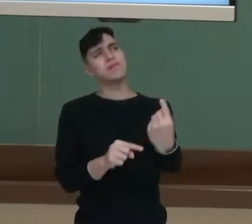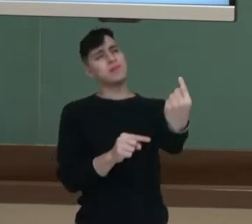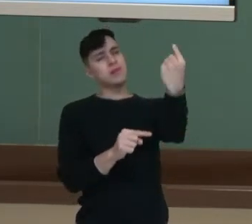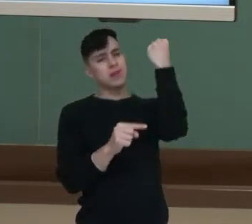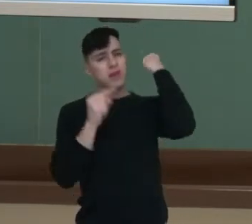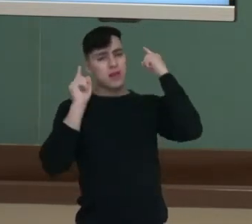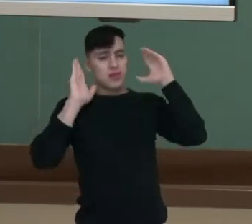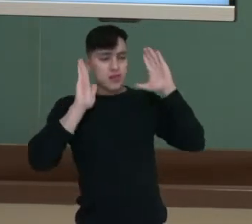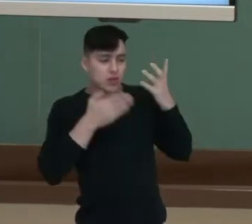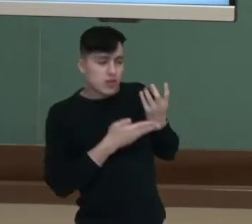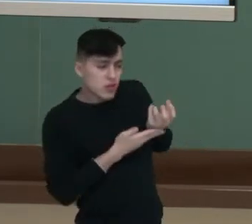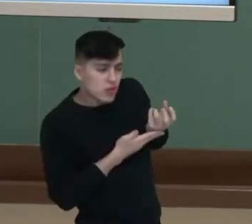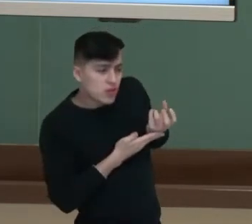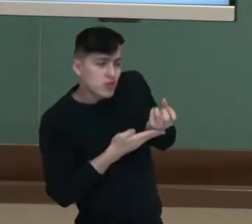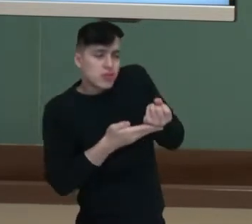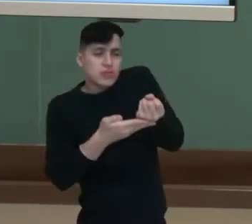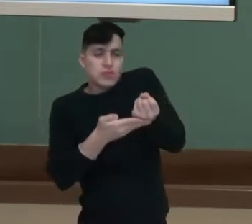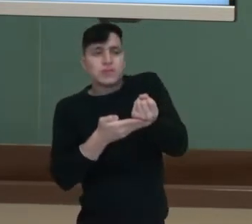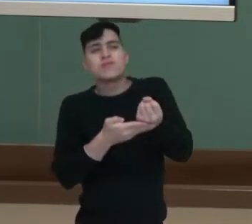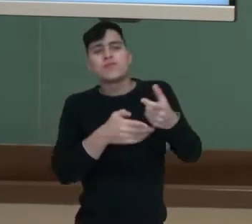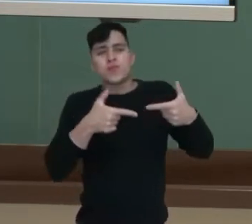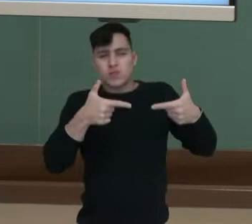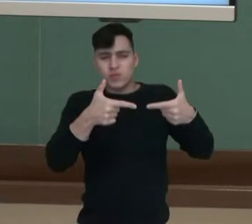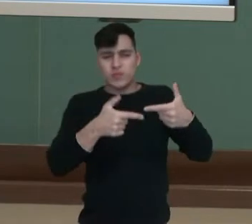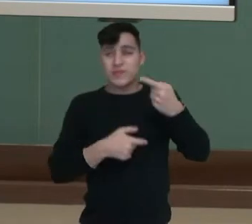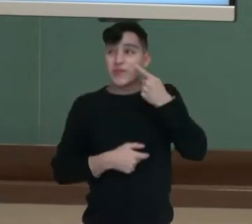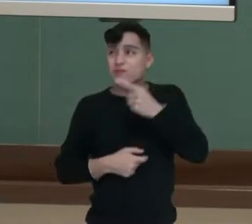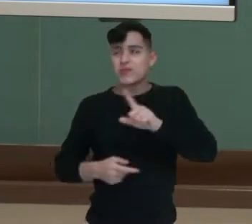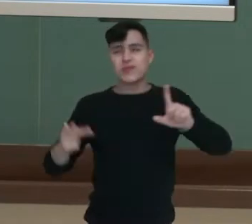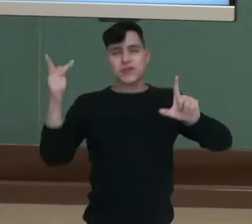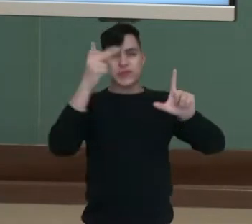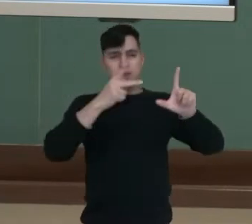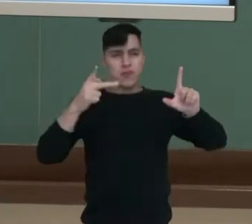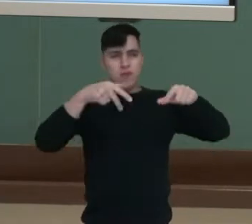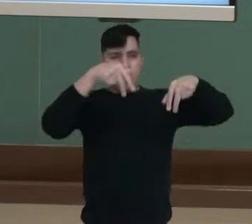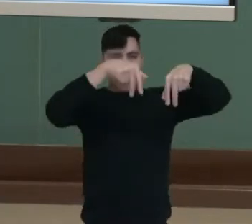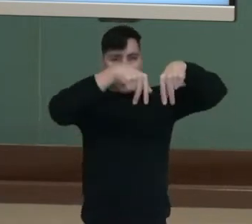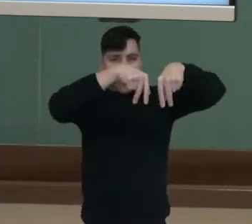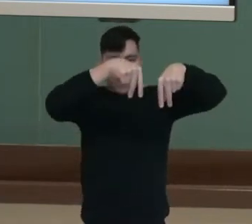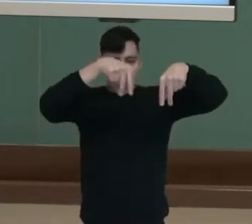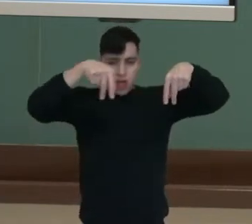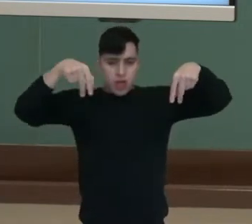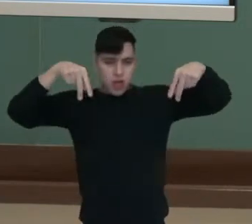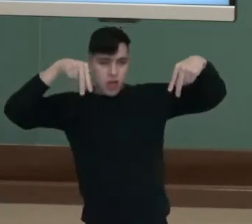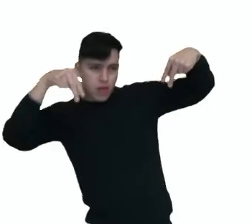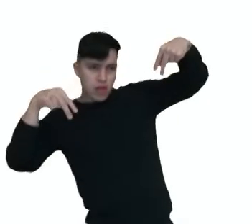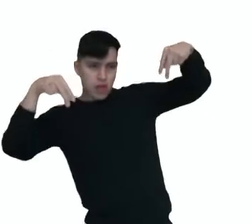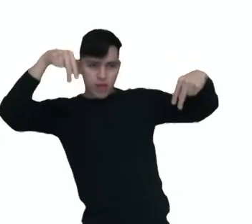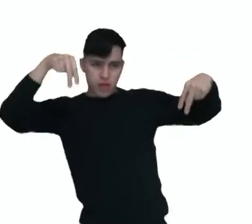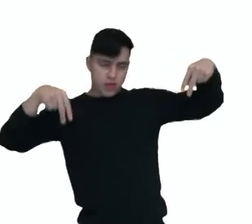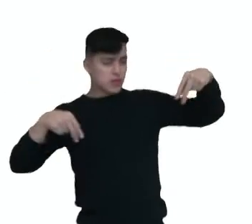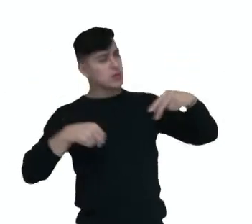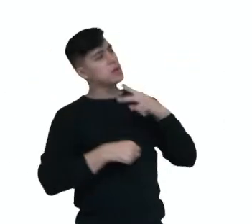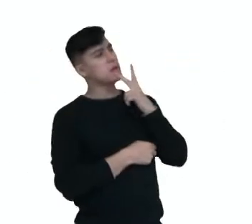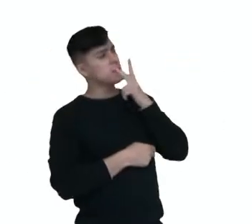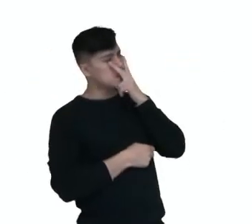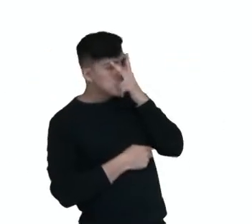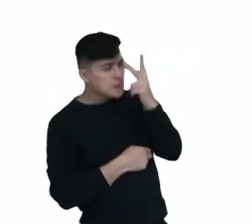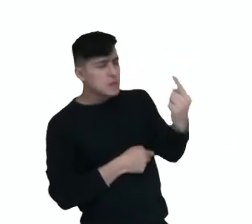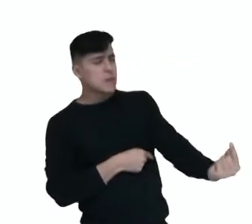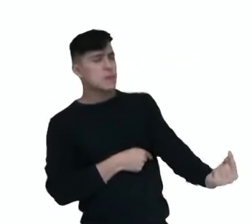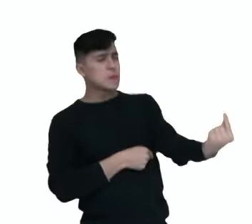tinham registros, que eles lutavam aqui, né? Então, lá, aqui, essa é uma figura aqui que foi retratada muito